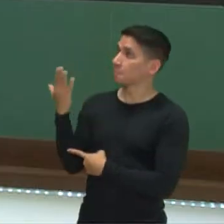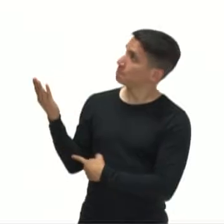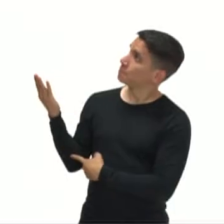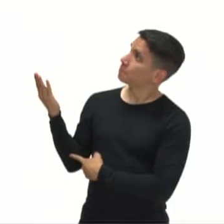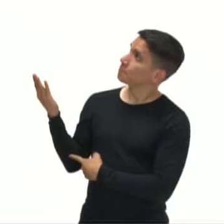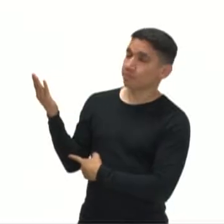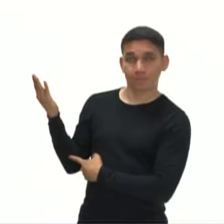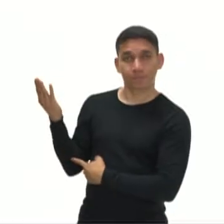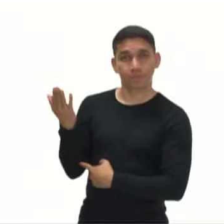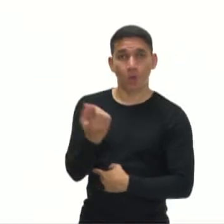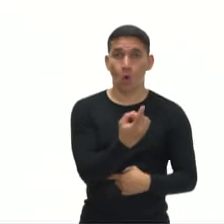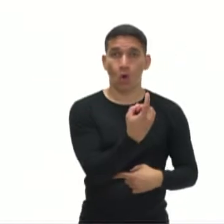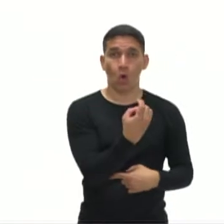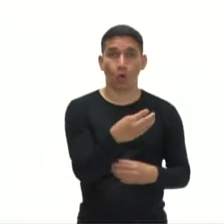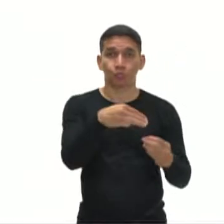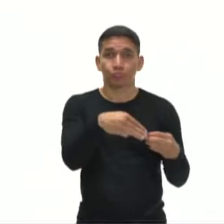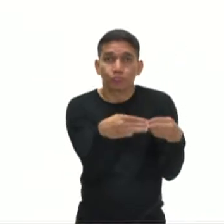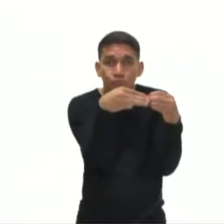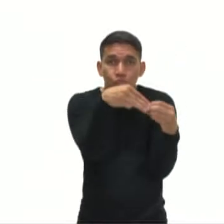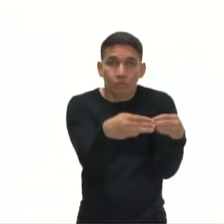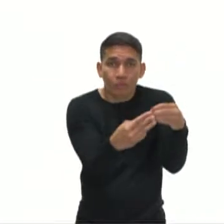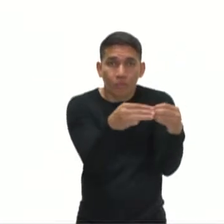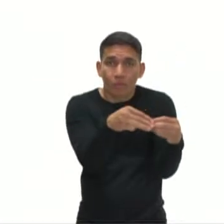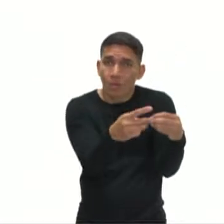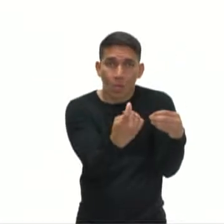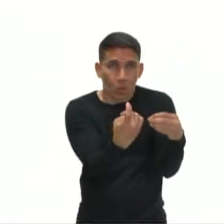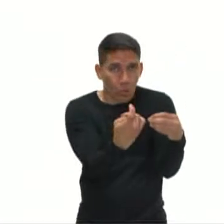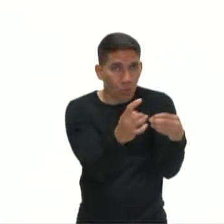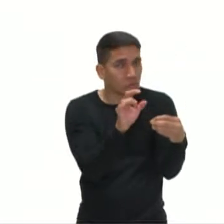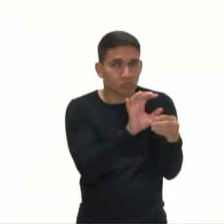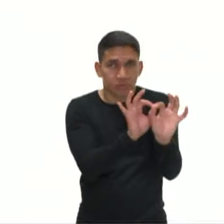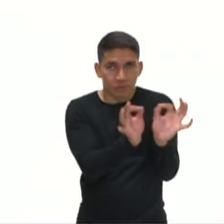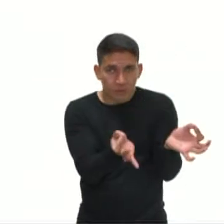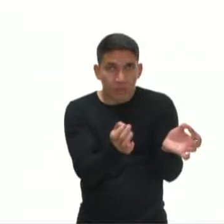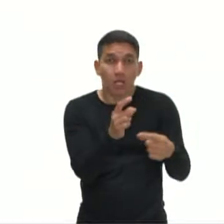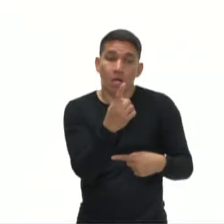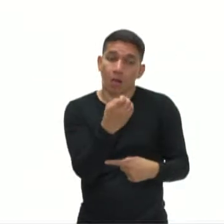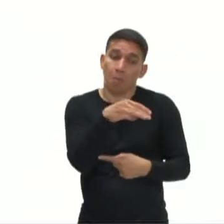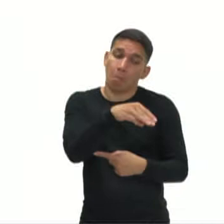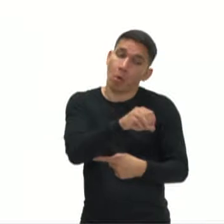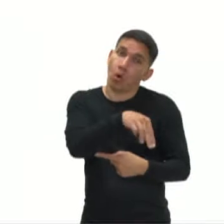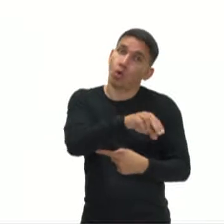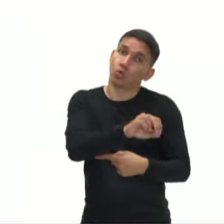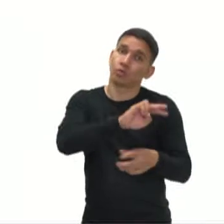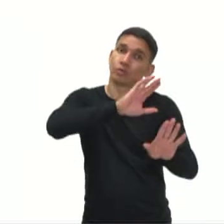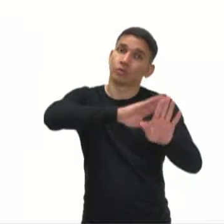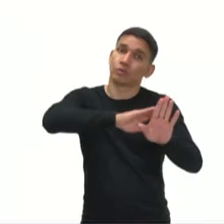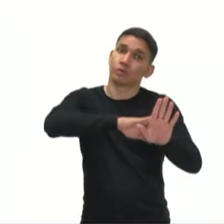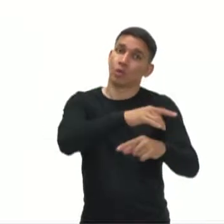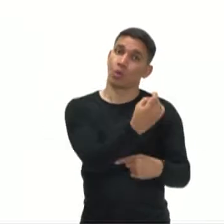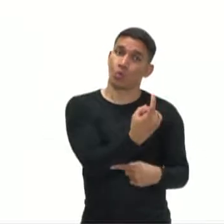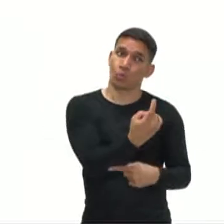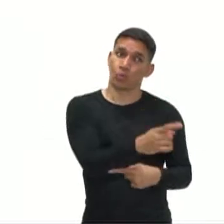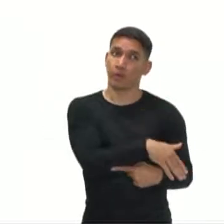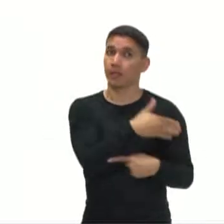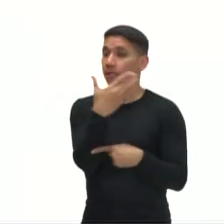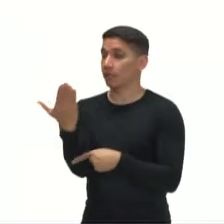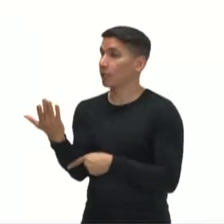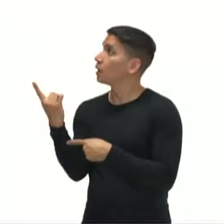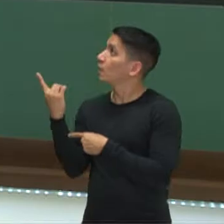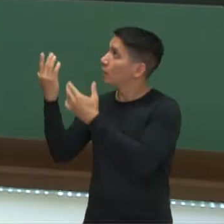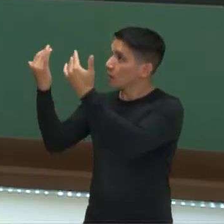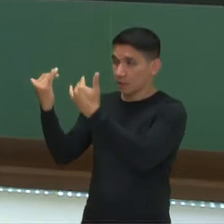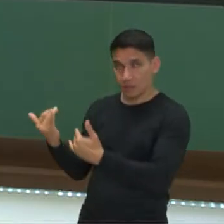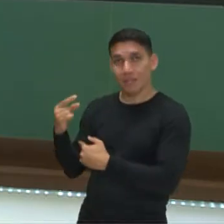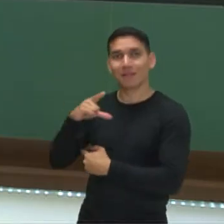nós temos um monômero. Monômero é uma molécula, mono é um, né? Indica um. E aqui nós temos